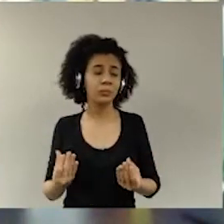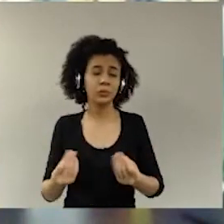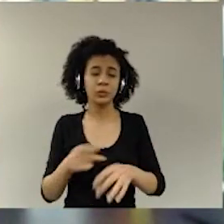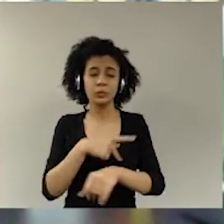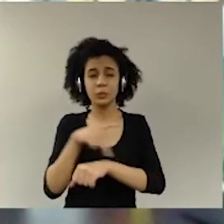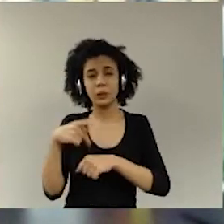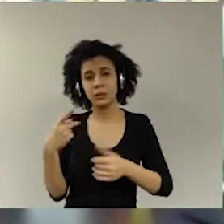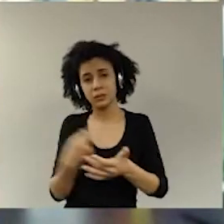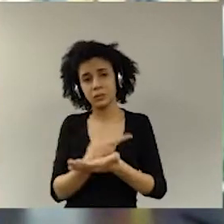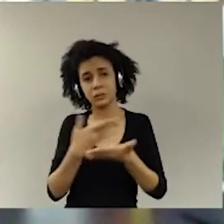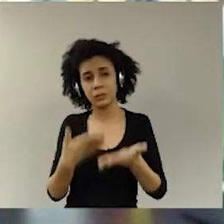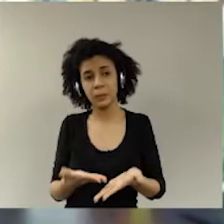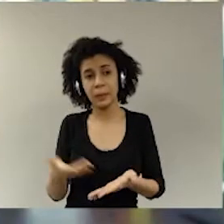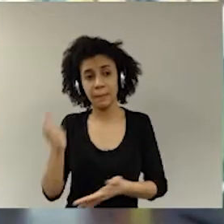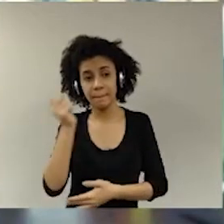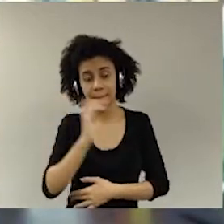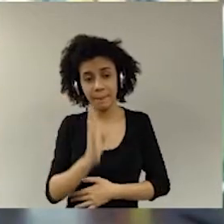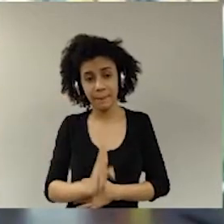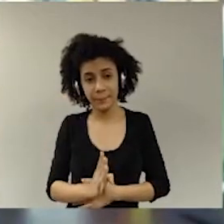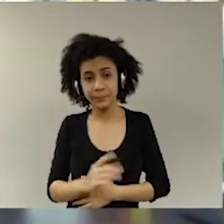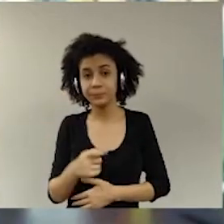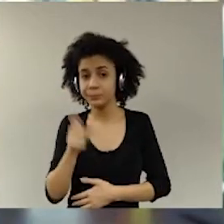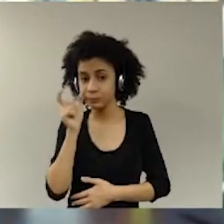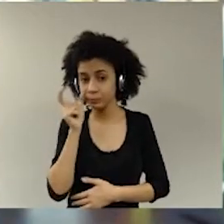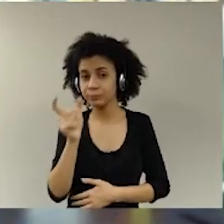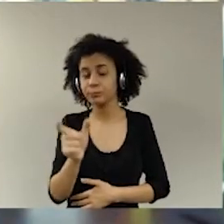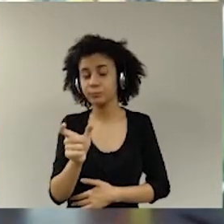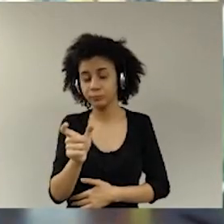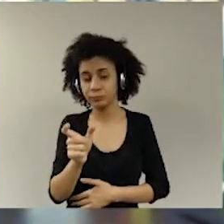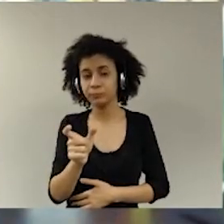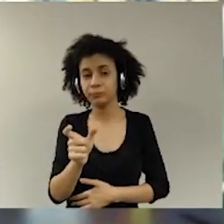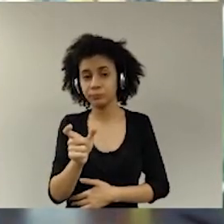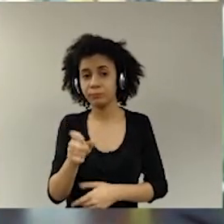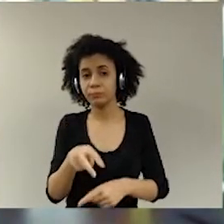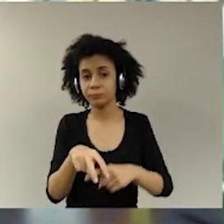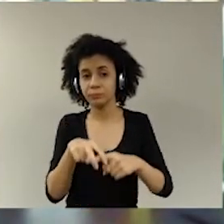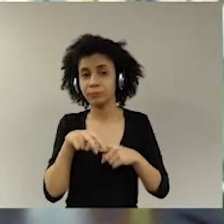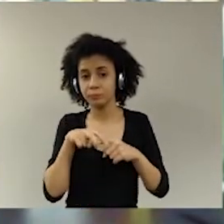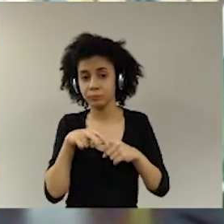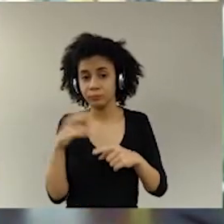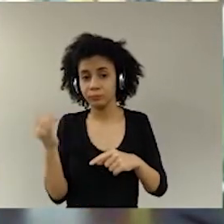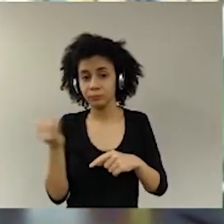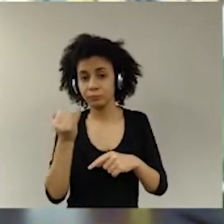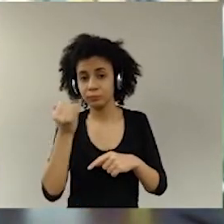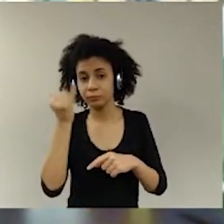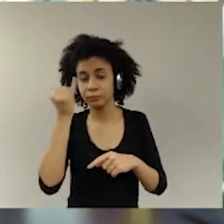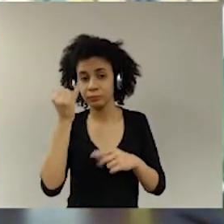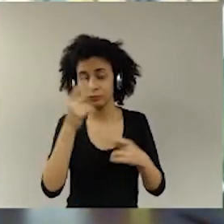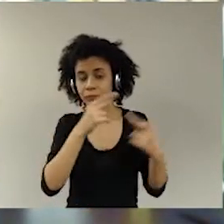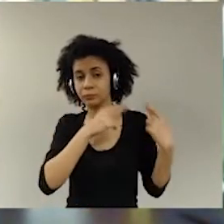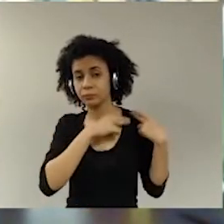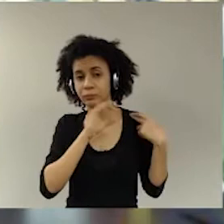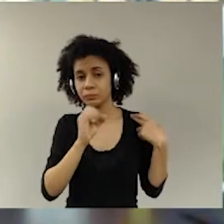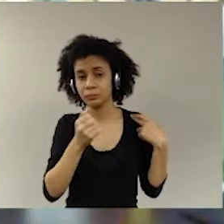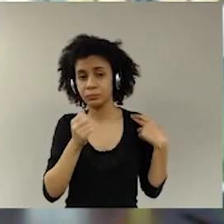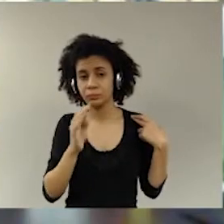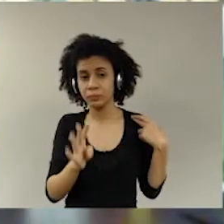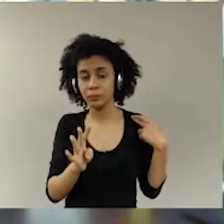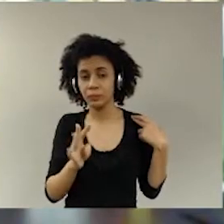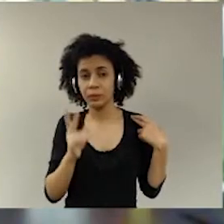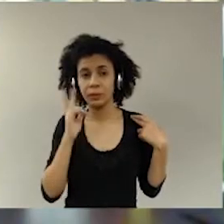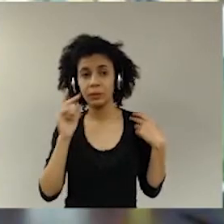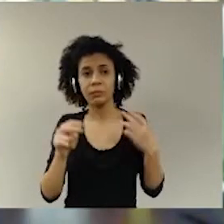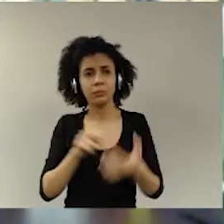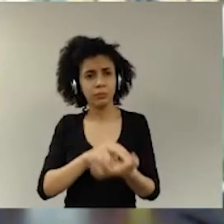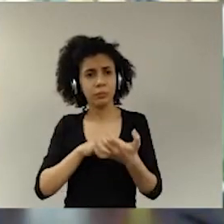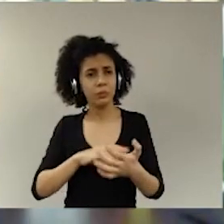países. E o Brasil tem que ficar atento a isso. Por isso, a importância do papel da OAB de reafirmar